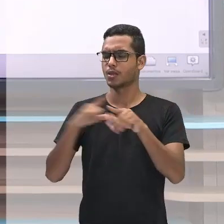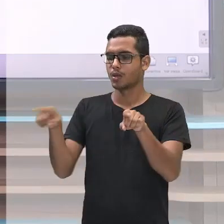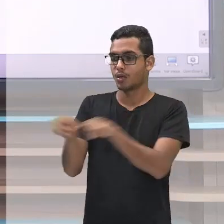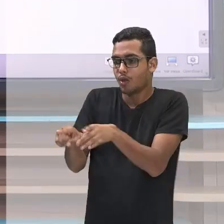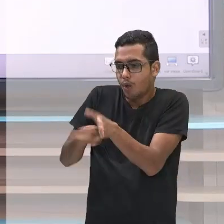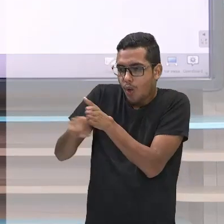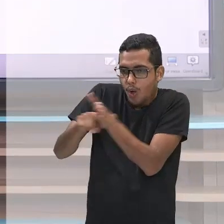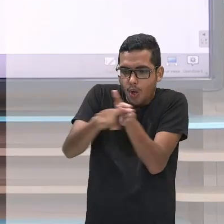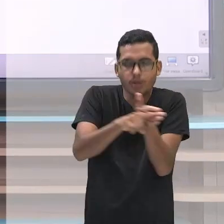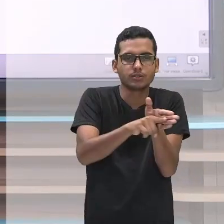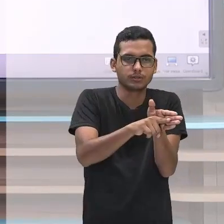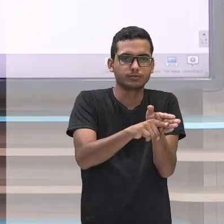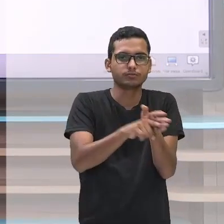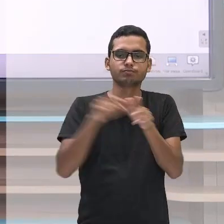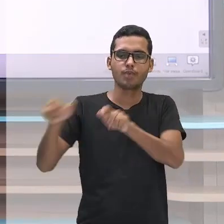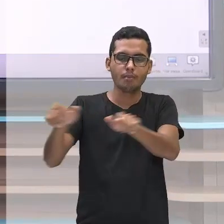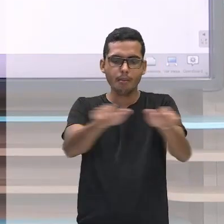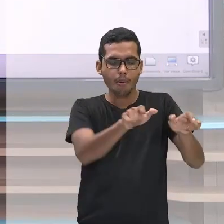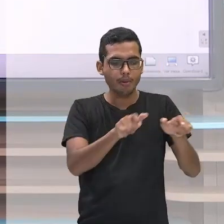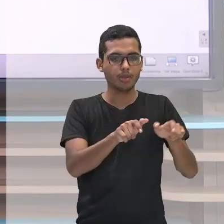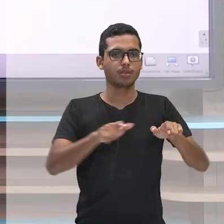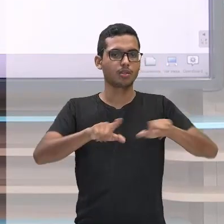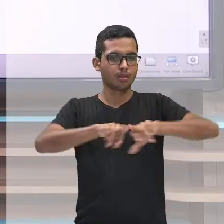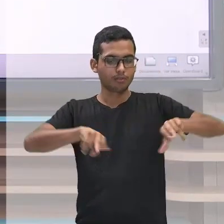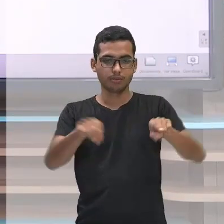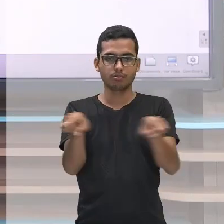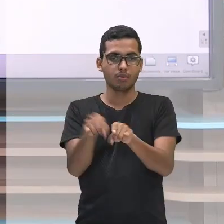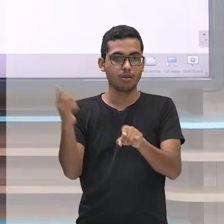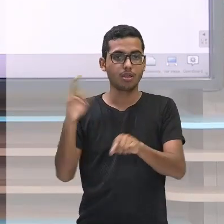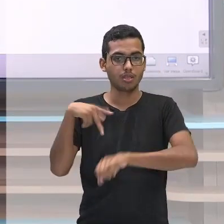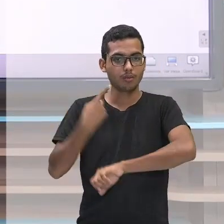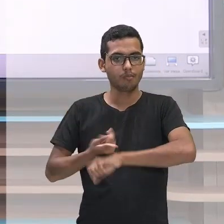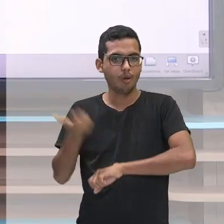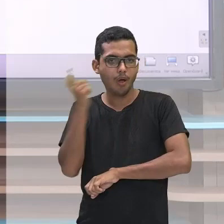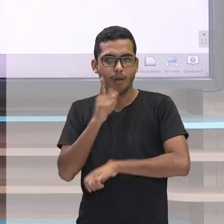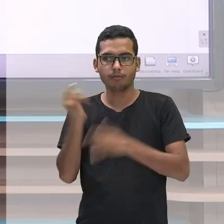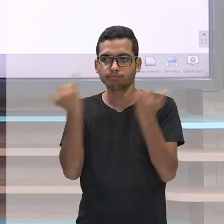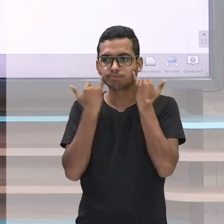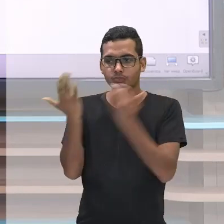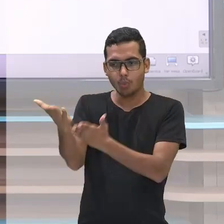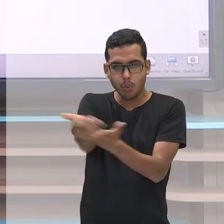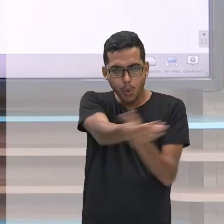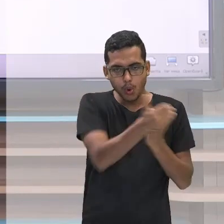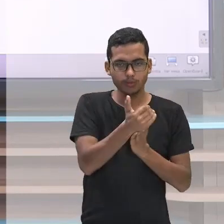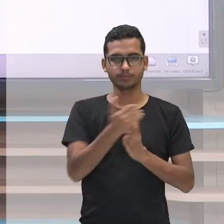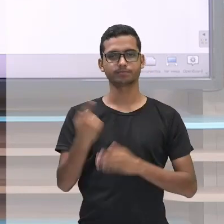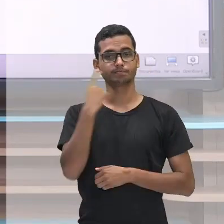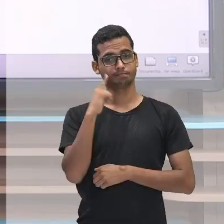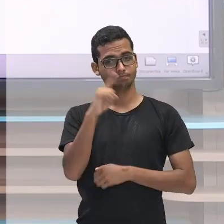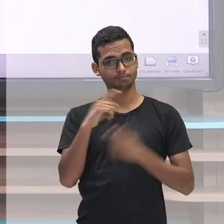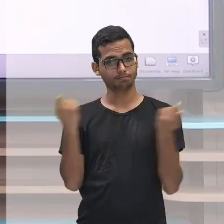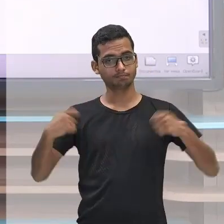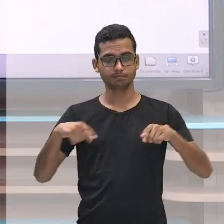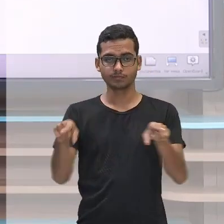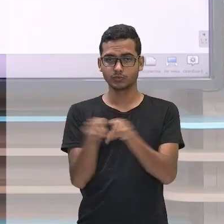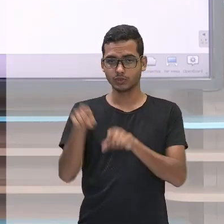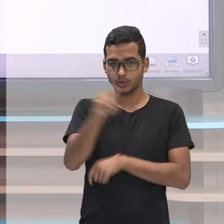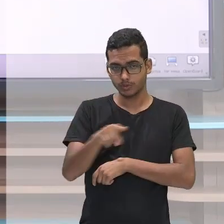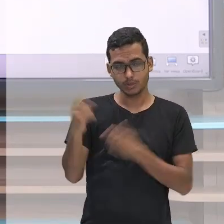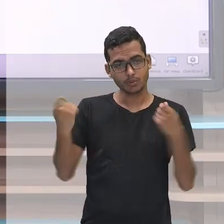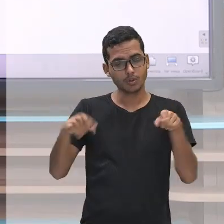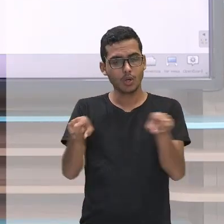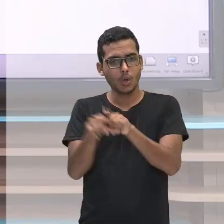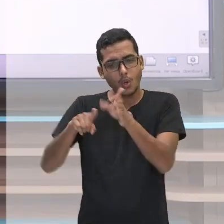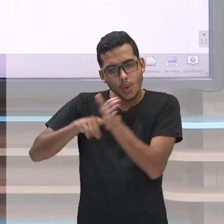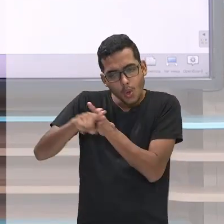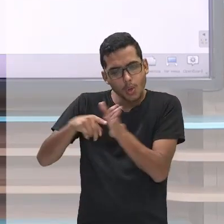localidade, e aí a gente tem esses resultados, tá bom? Então, você também pode buscar essas informações no site